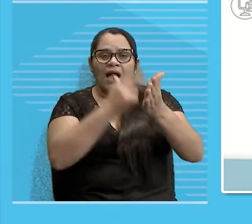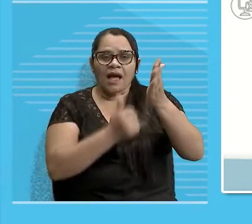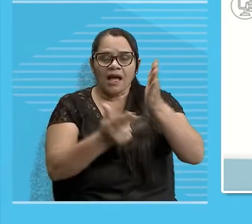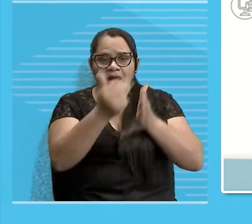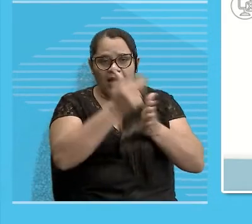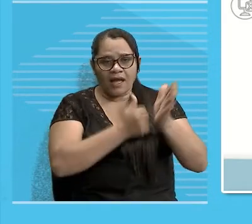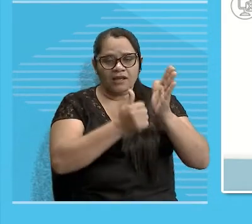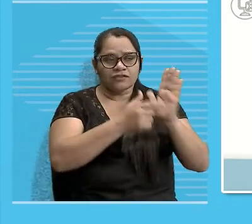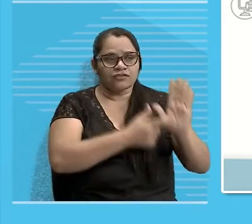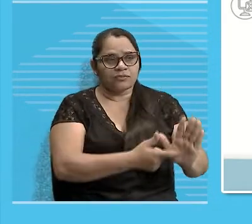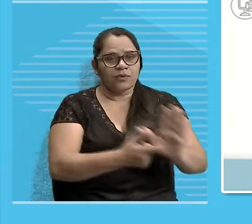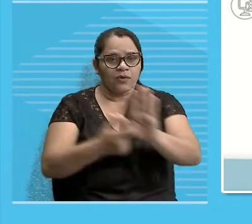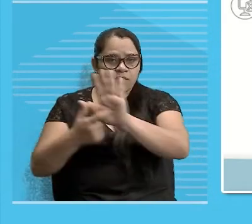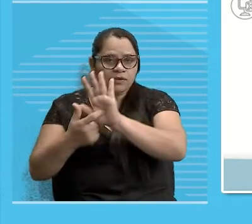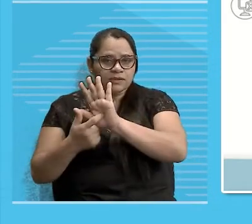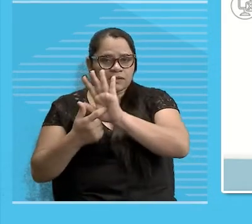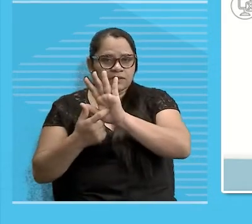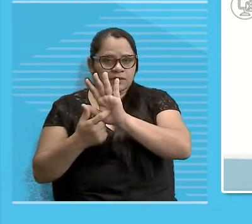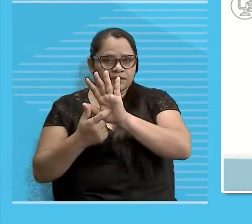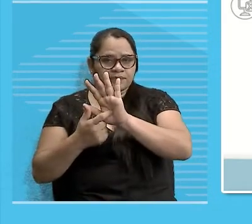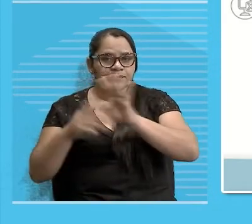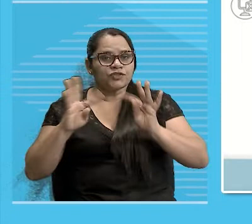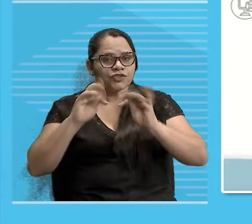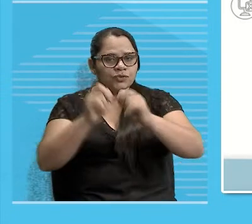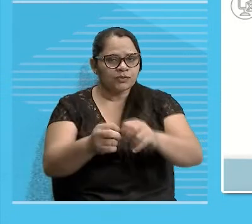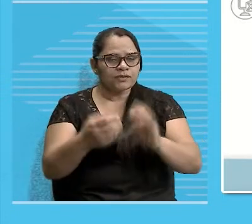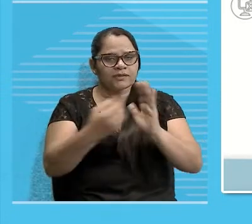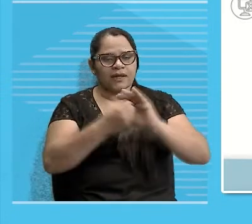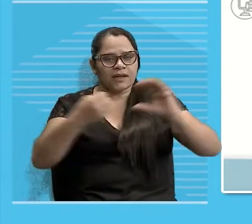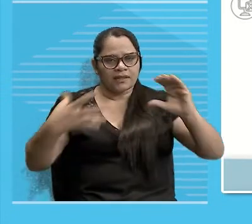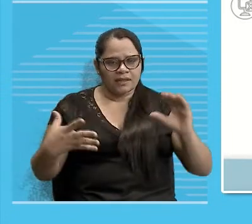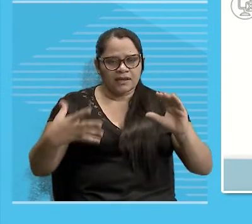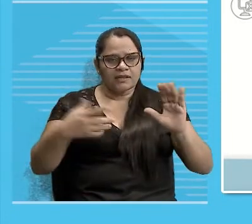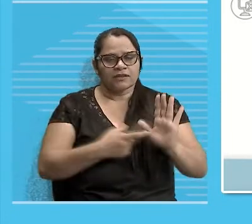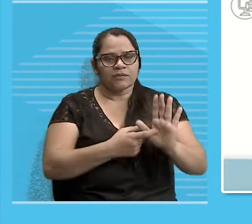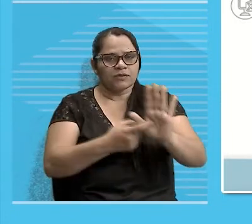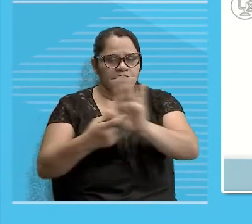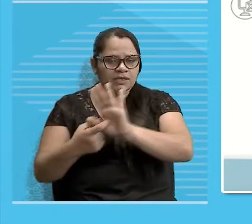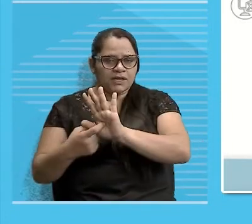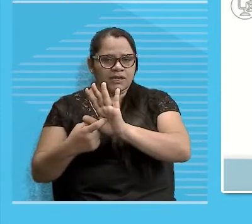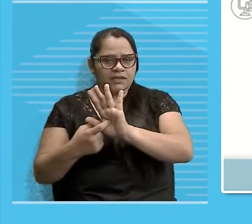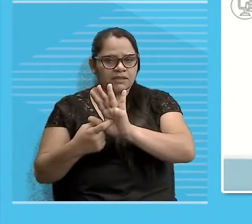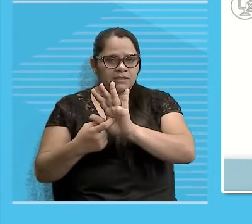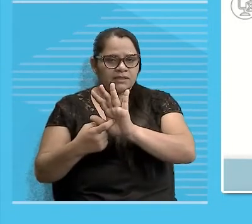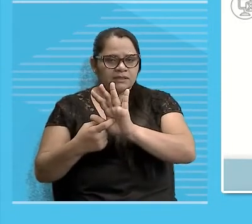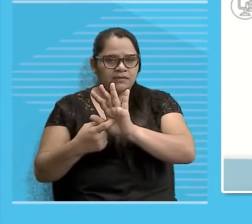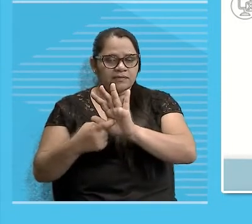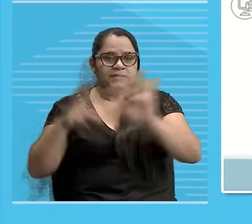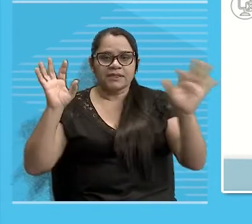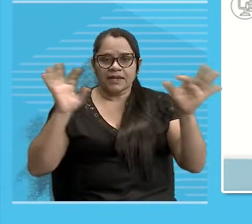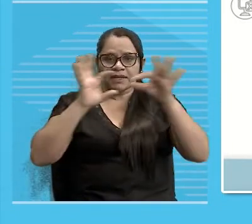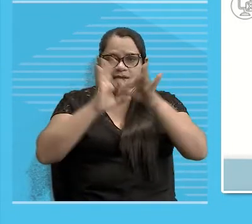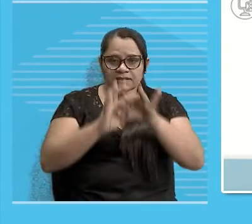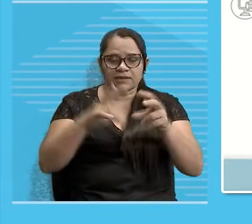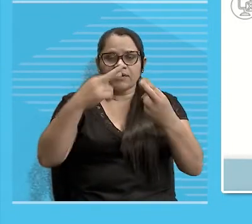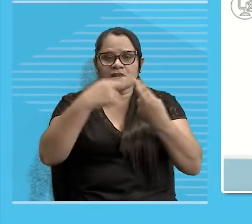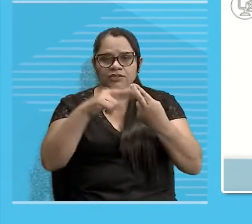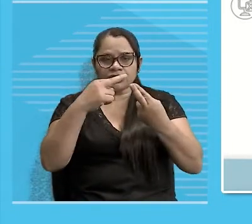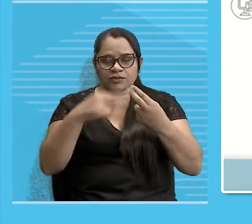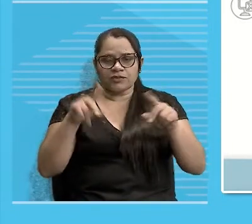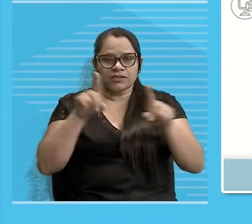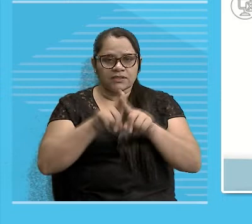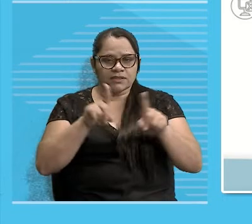porque ela traz todas essas características que nós falamos, tá? E essa ligação religiosa